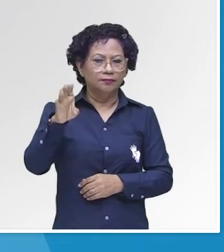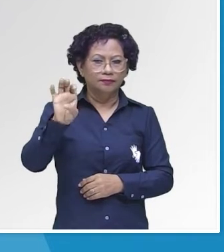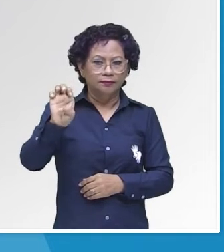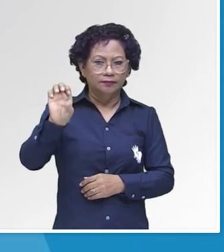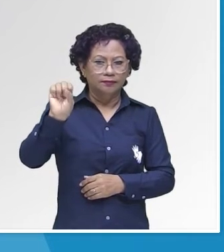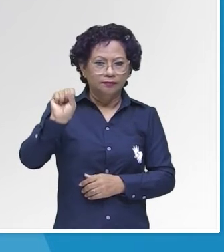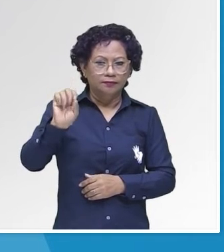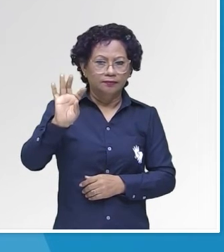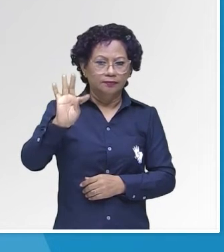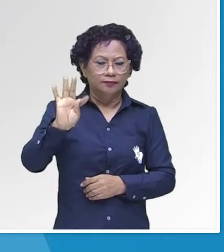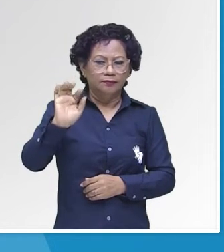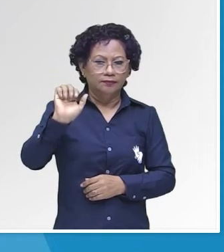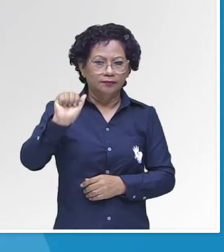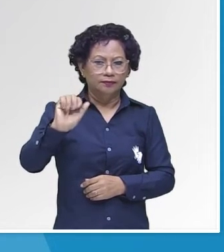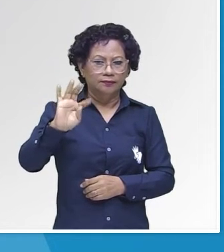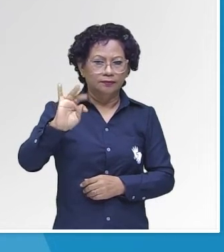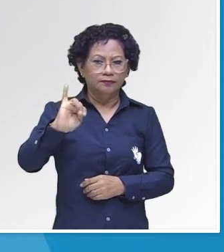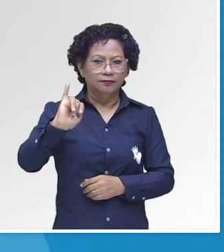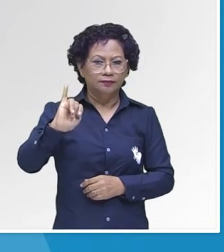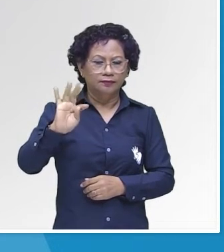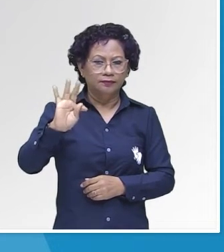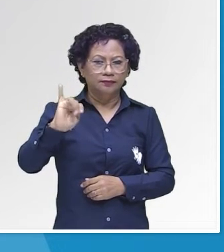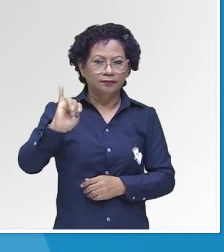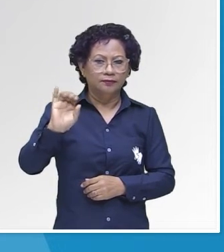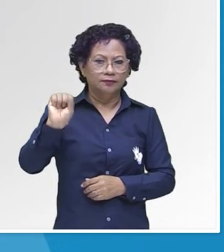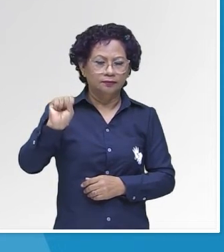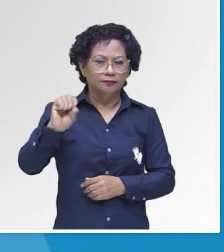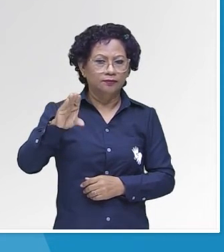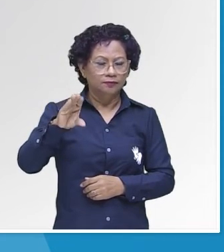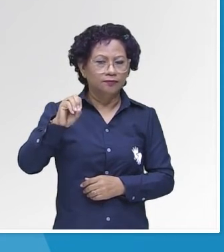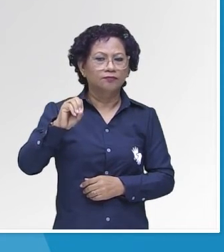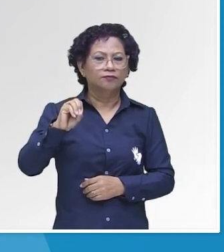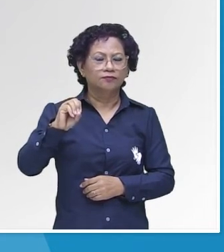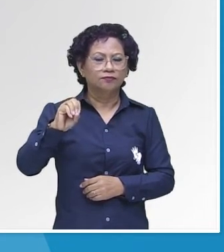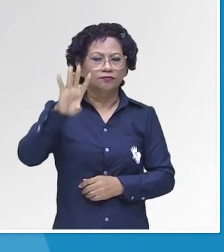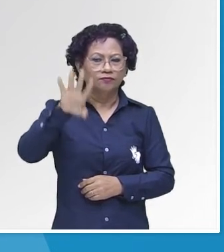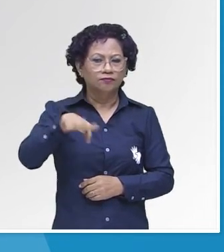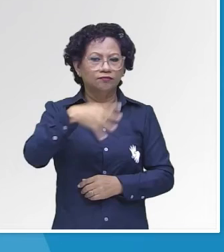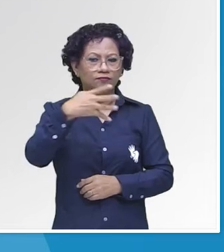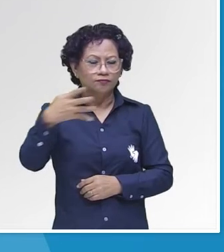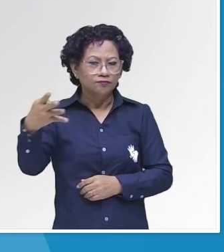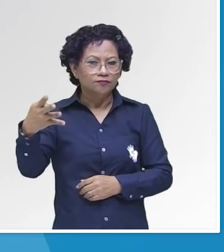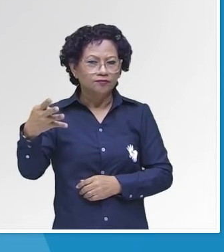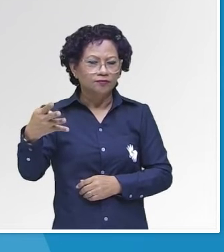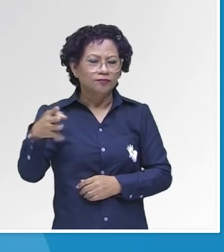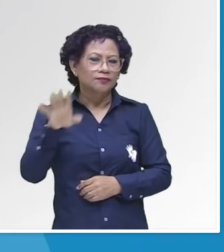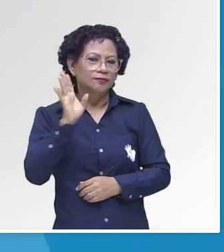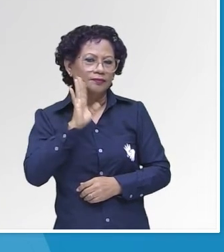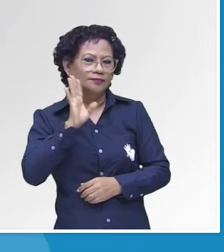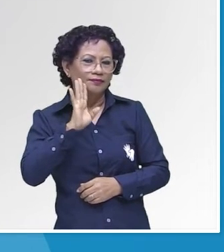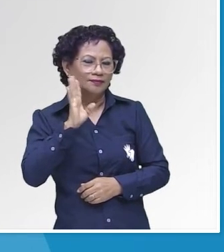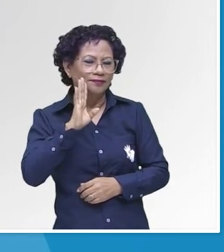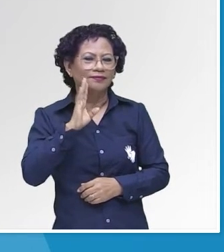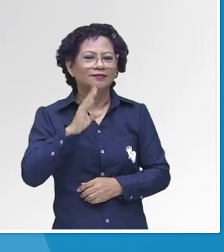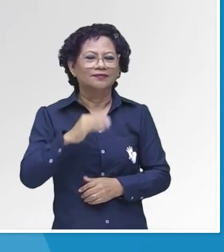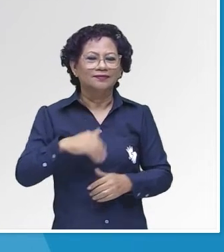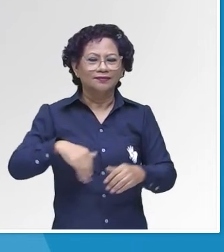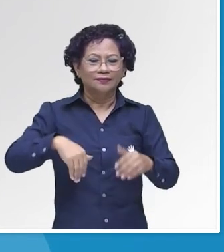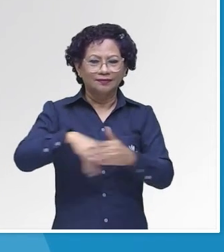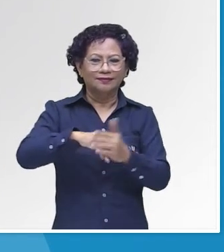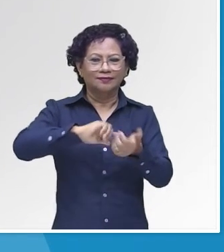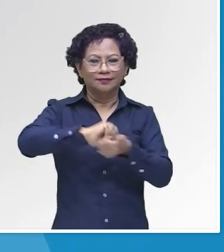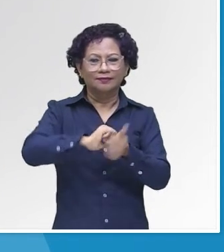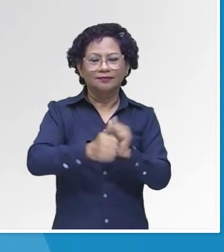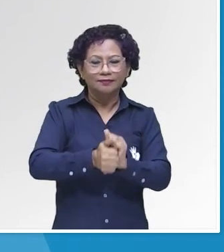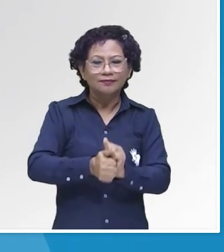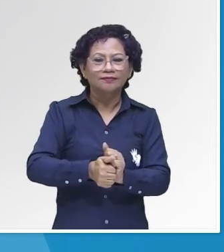simples brincadeira, né? Uma simples partida de jogos amistosos, nós podemos trazer esses resultados de cada um